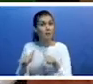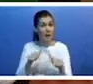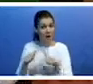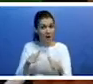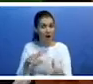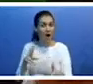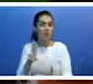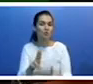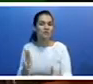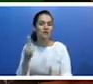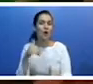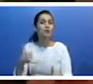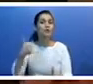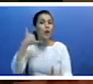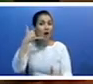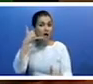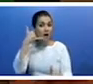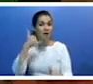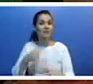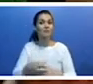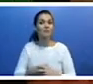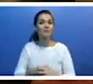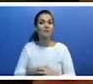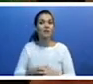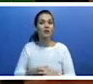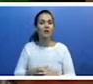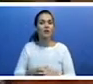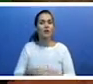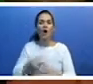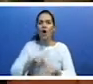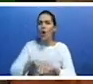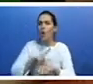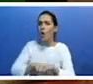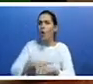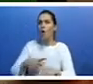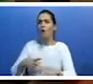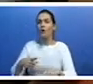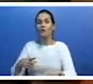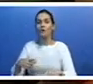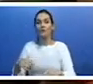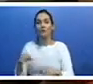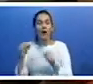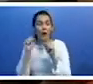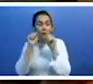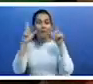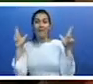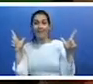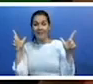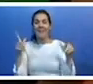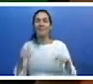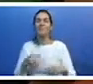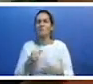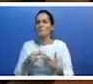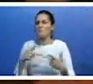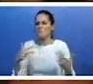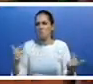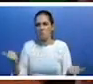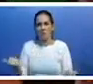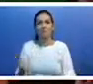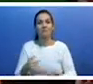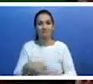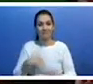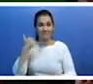uso do celular, despertador, relógio. Nós temos muitas coisas no celular, né? E se